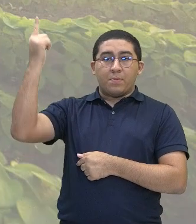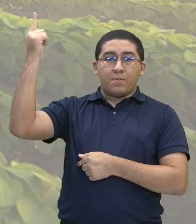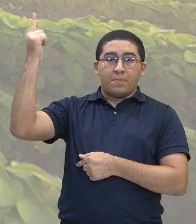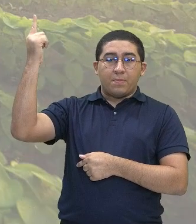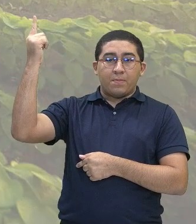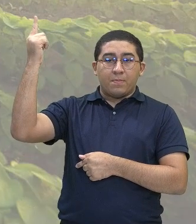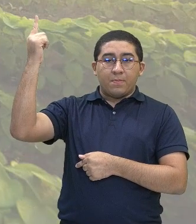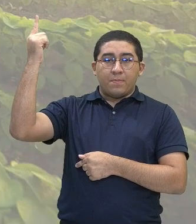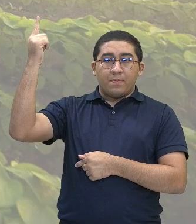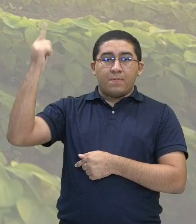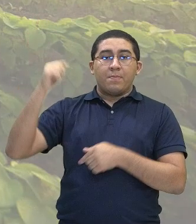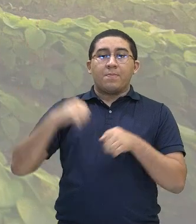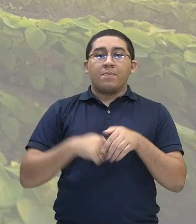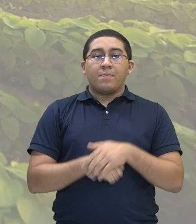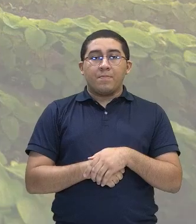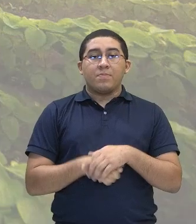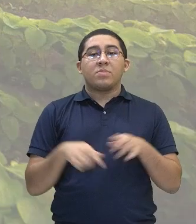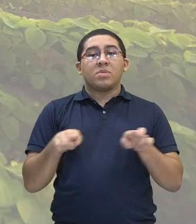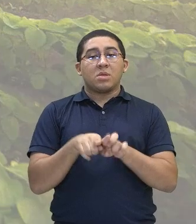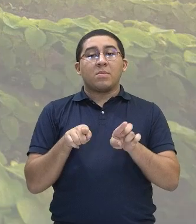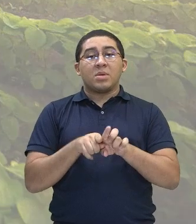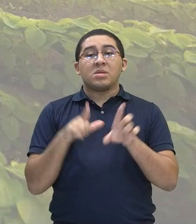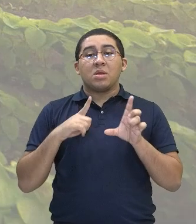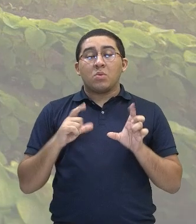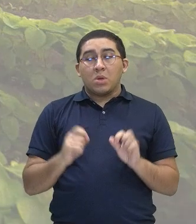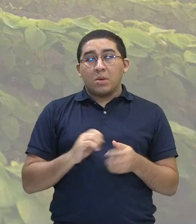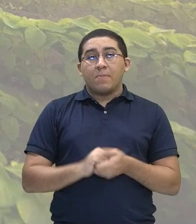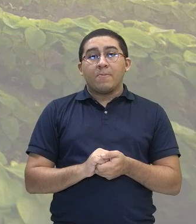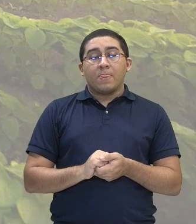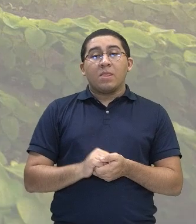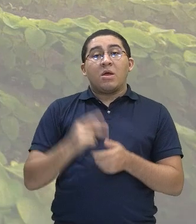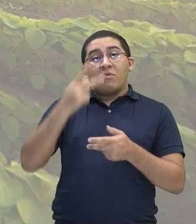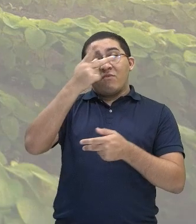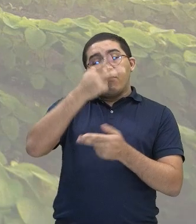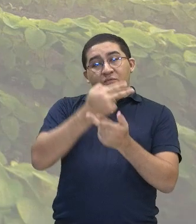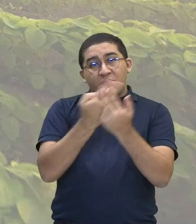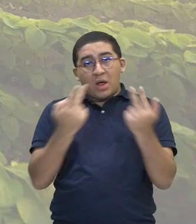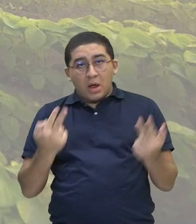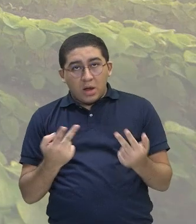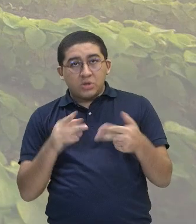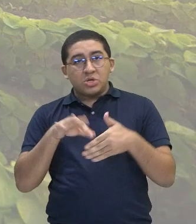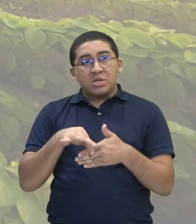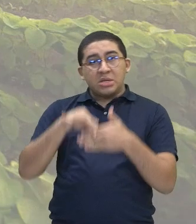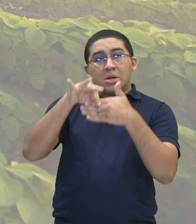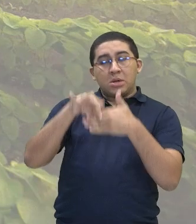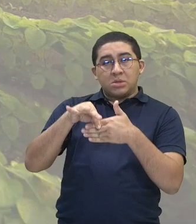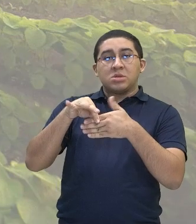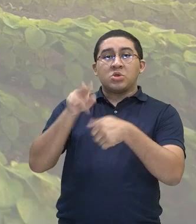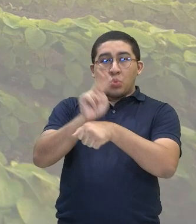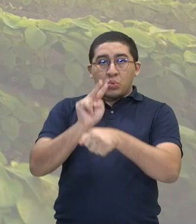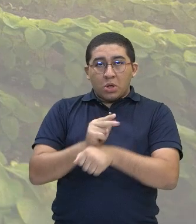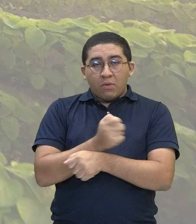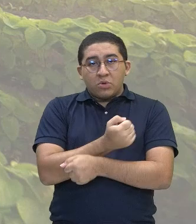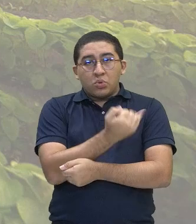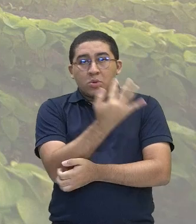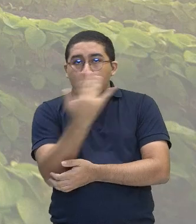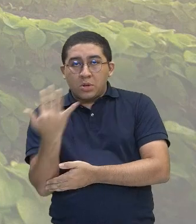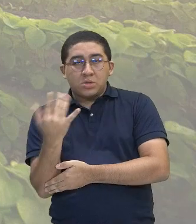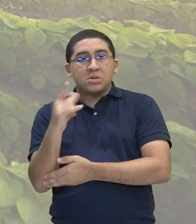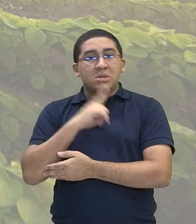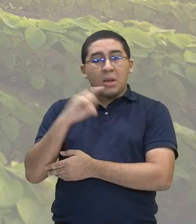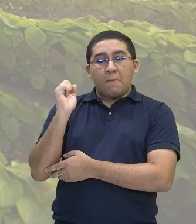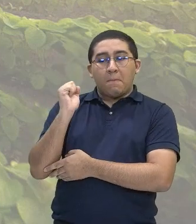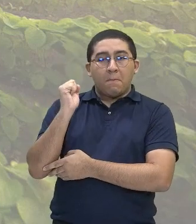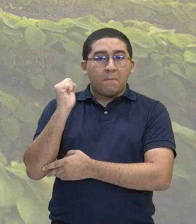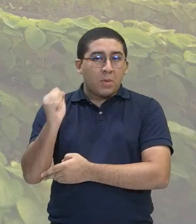né, temos aí históricos de assassinatos de lideranças socioambientais, e aí alguns exemplos importantes, né, Chico